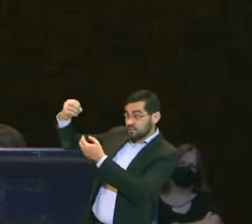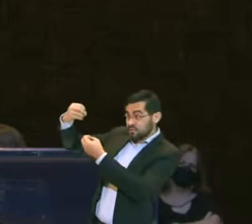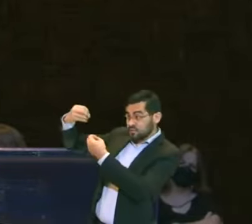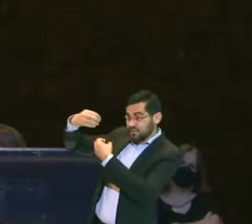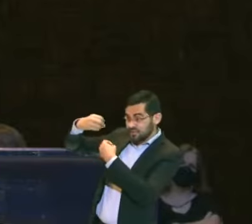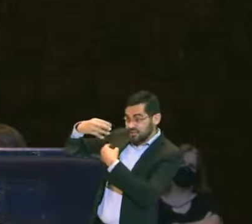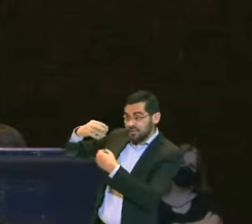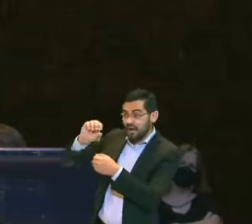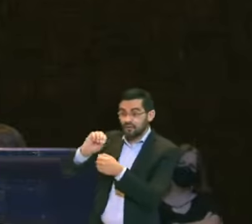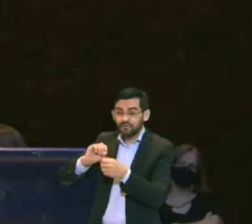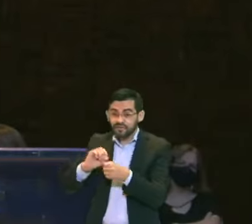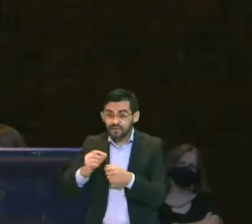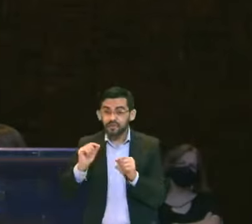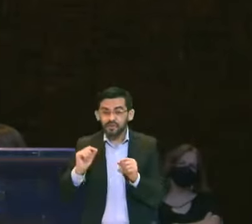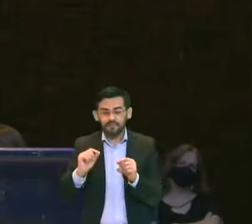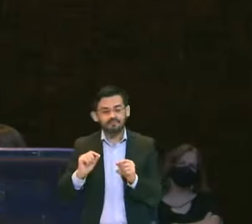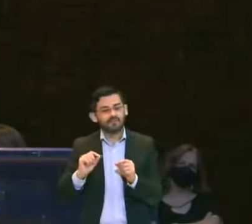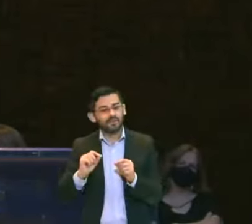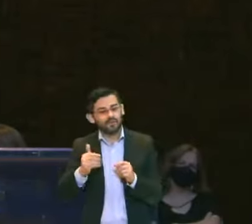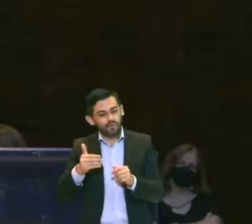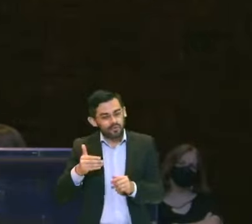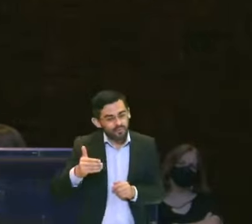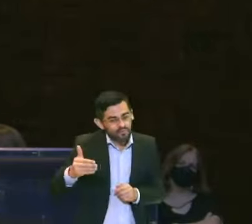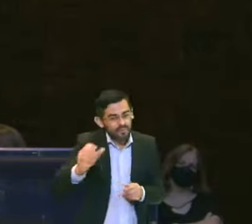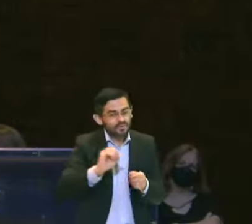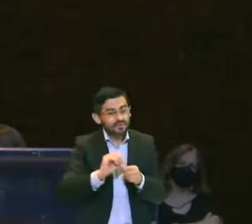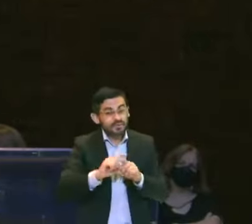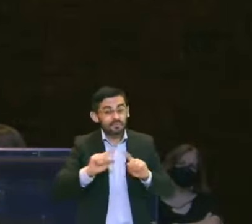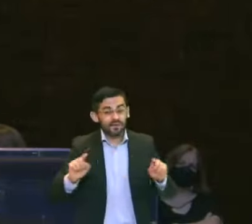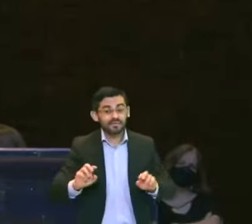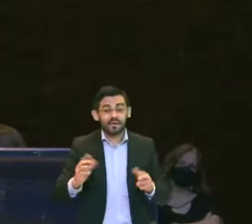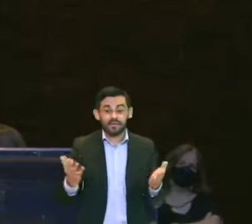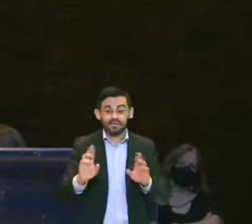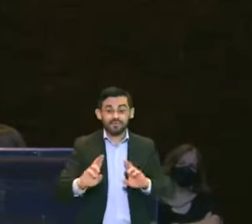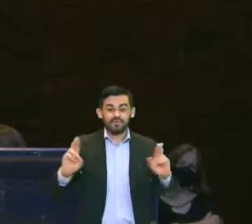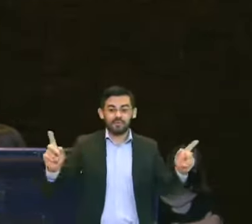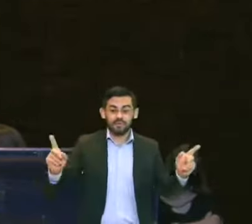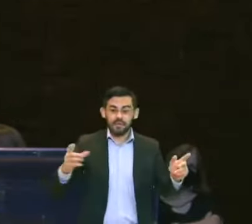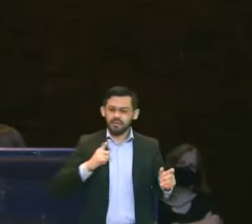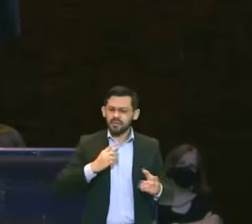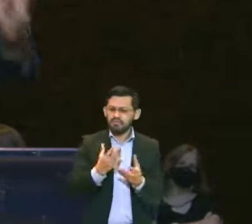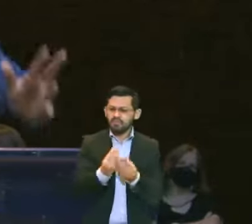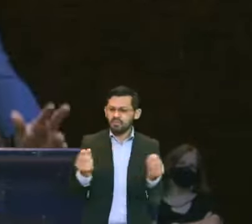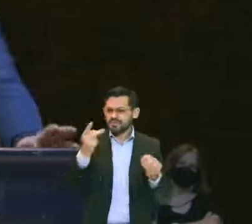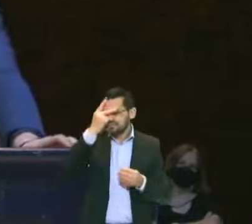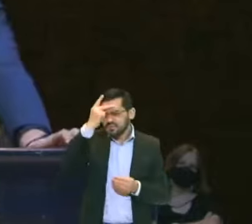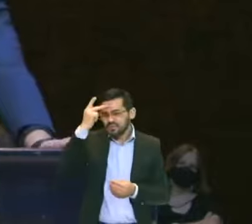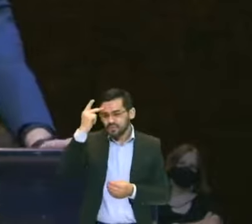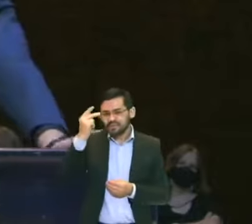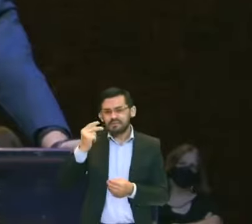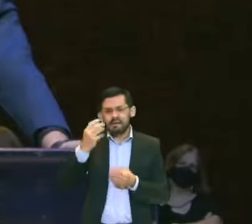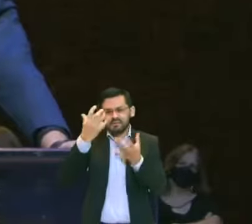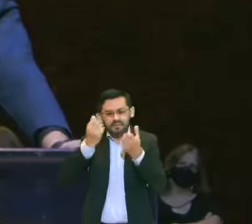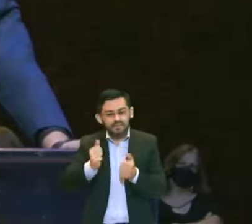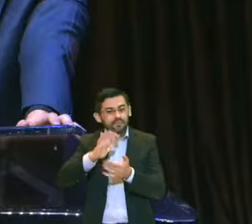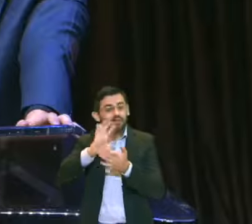maneira diferente. Tem gente se convertendo agora através de vídeo na internet.